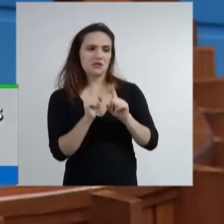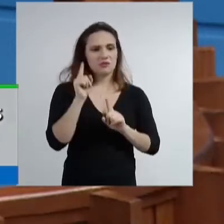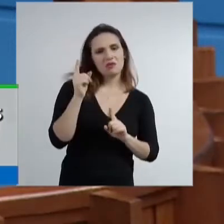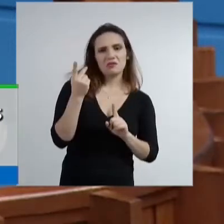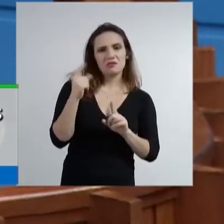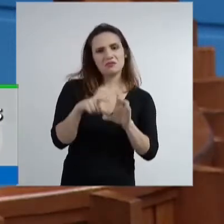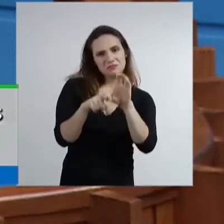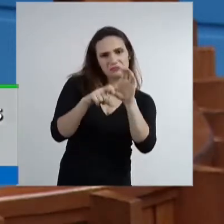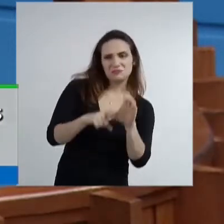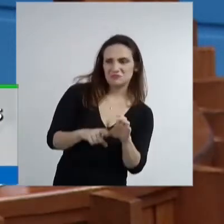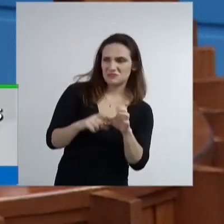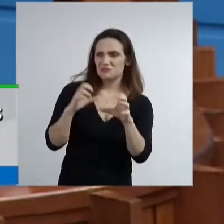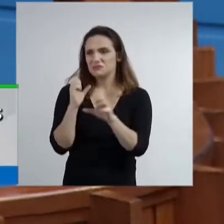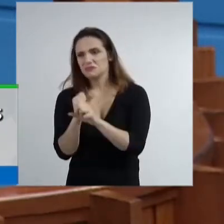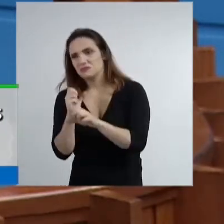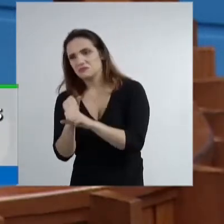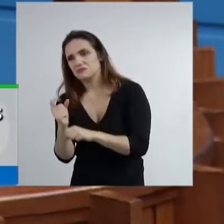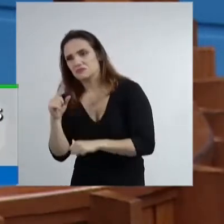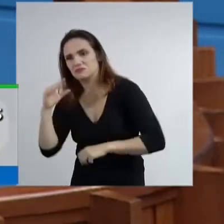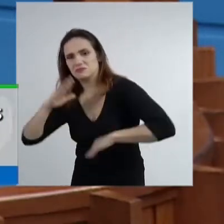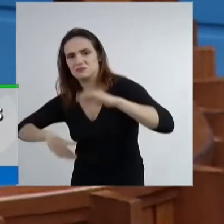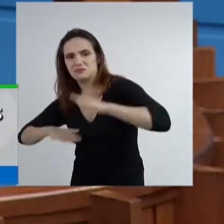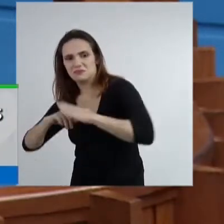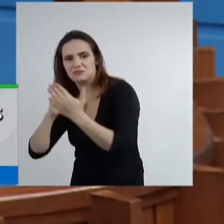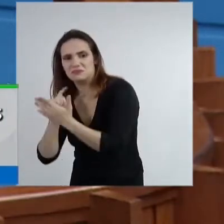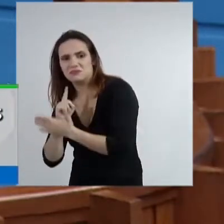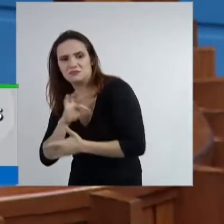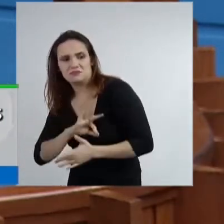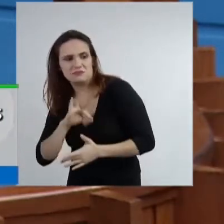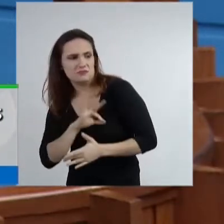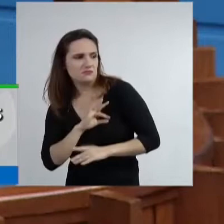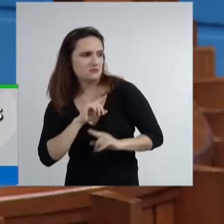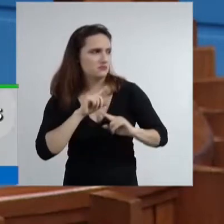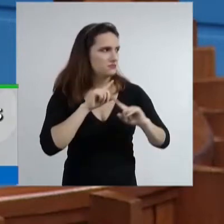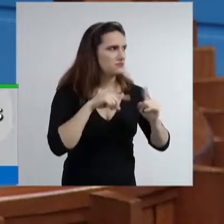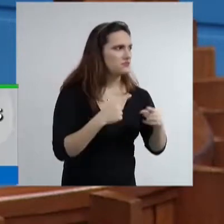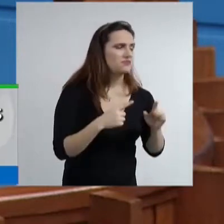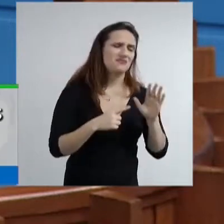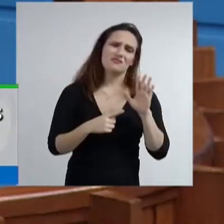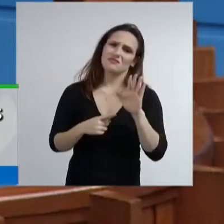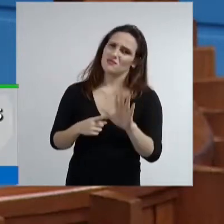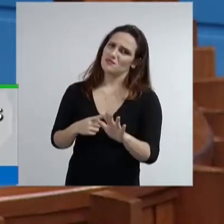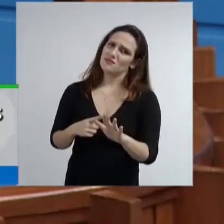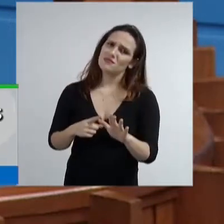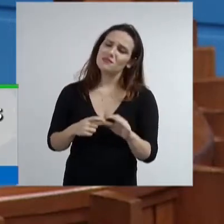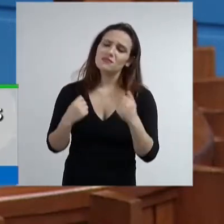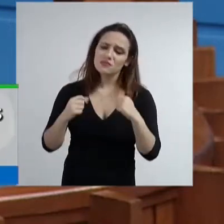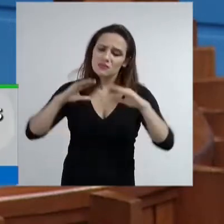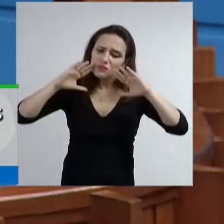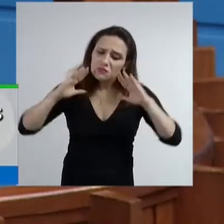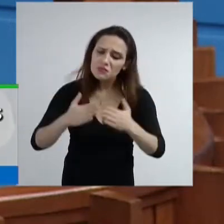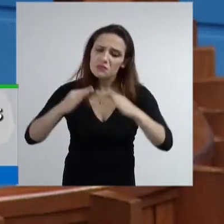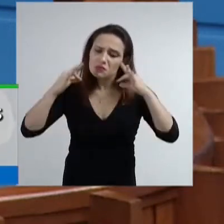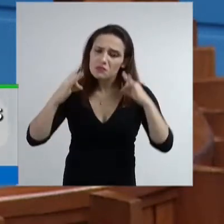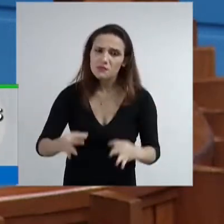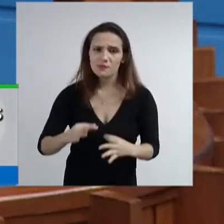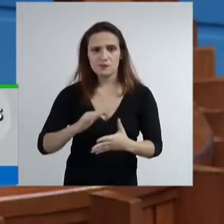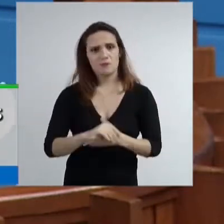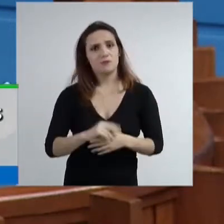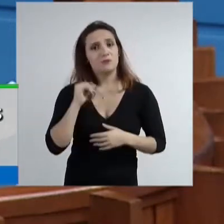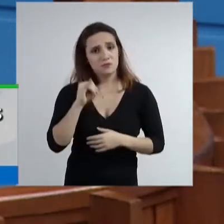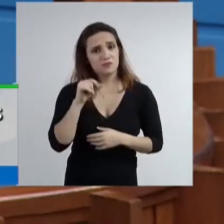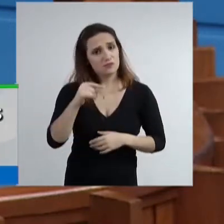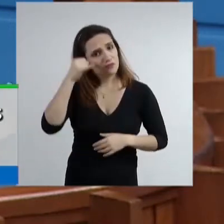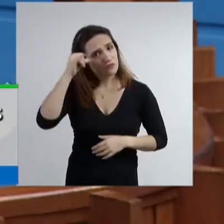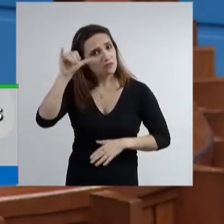custo-benefício. Quanto custa para o poder público? Mesmo vendo esses números frios, evidentemente que se você tem a